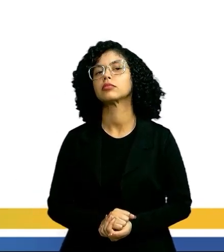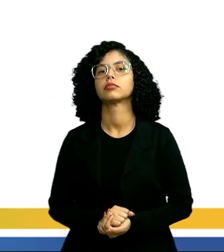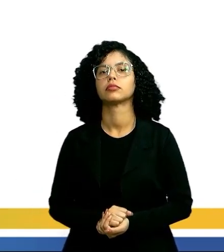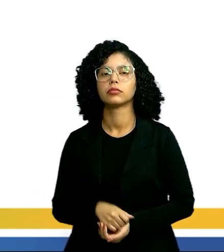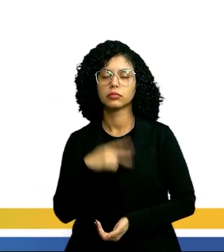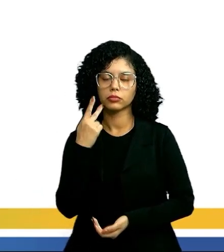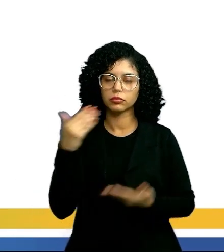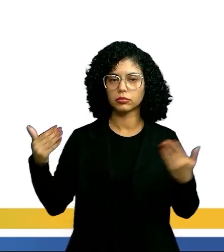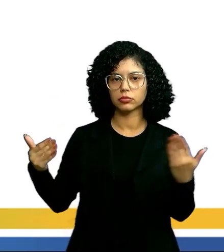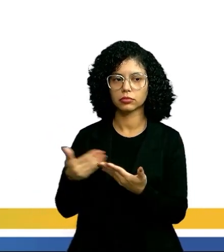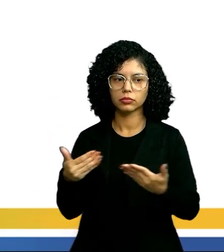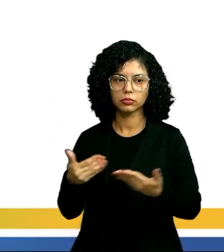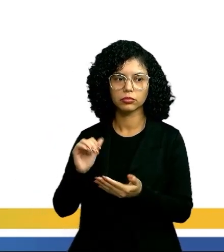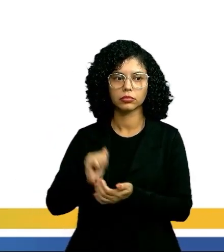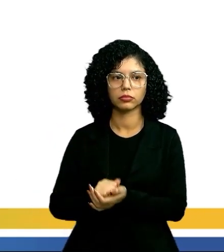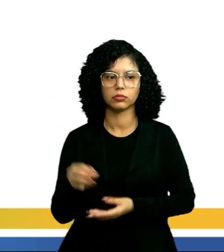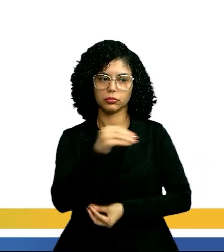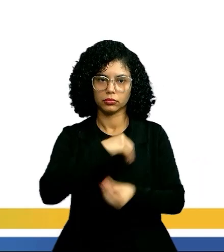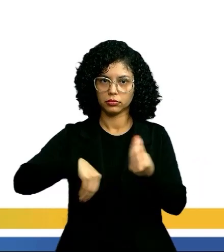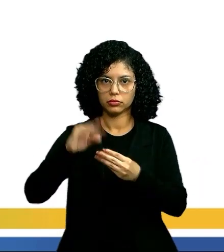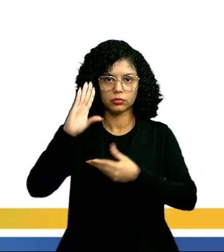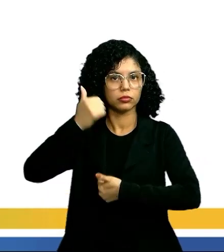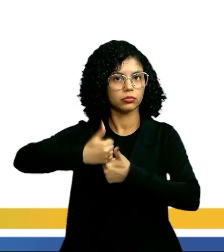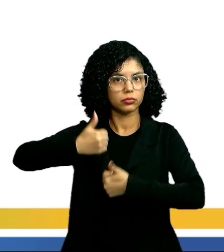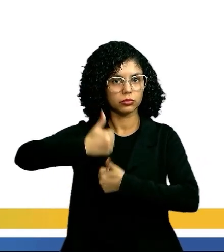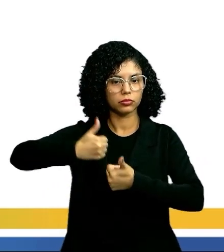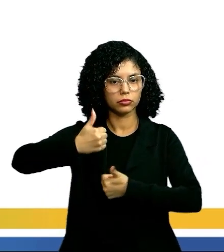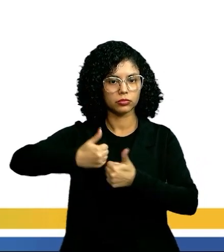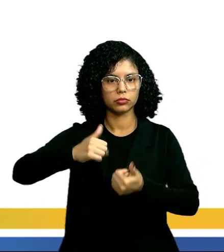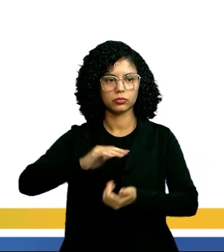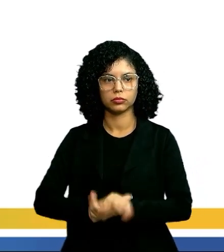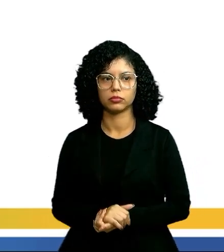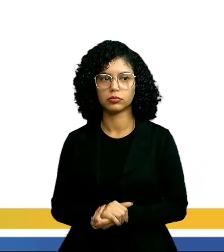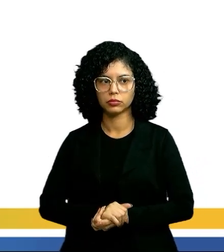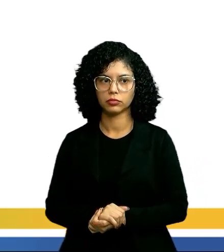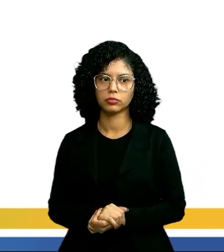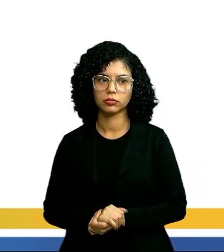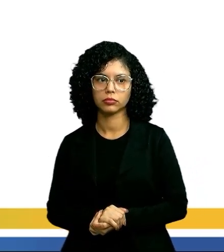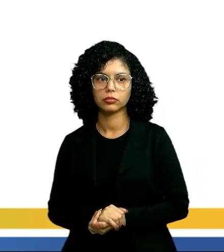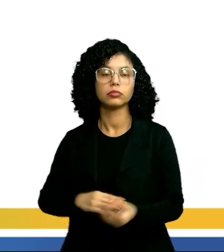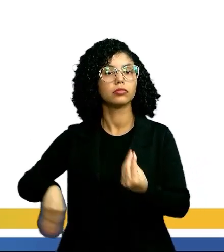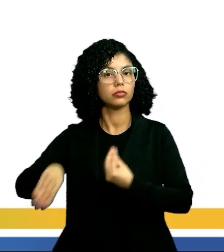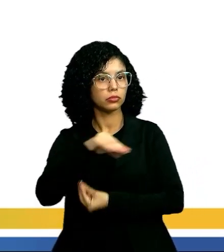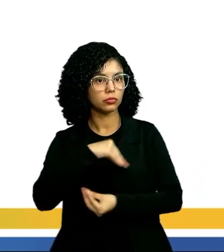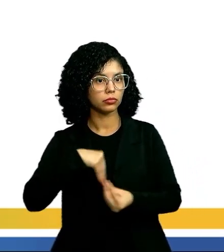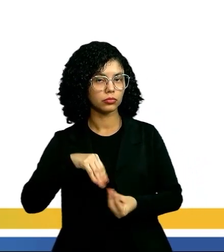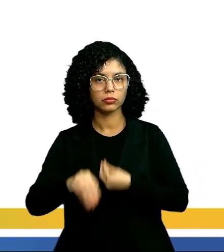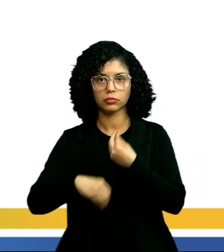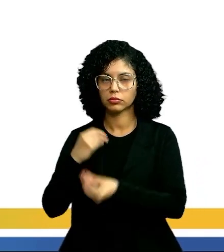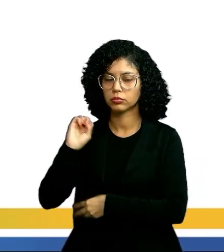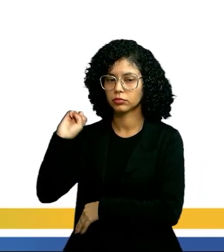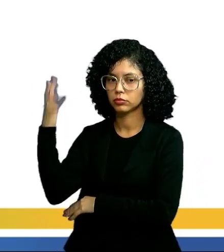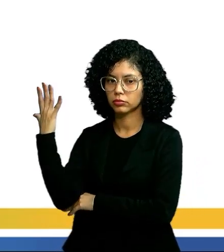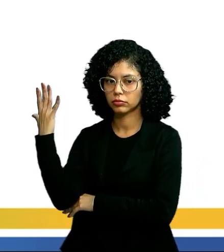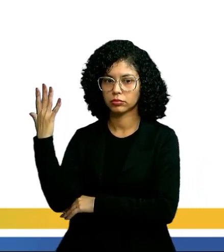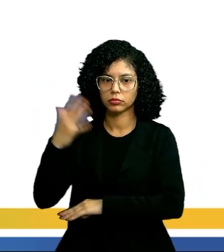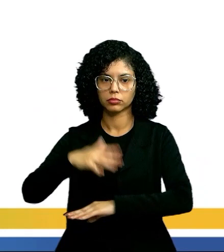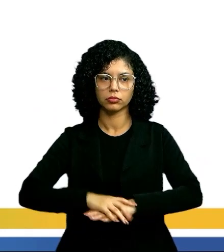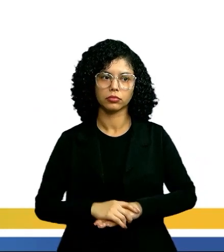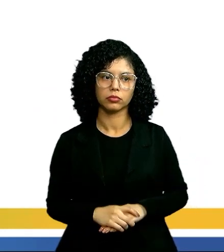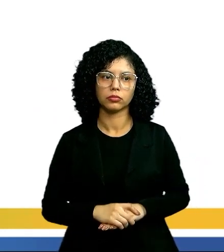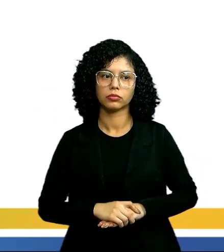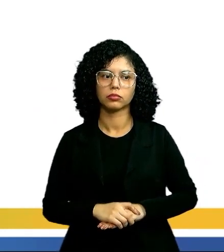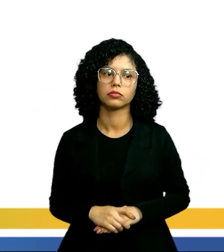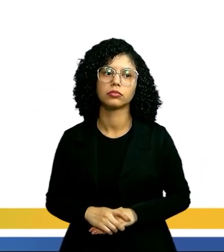Então, eu vou falar agora a respeito da reação de substituição. Como é que ocorre esse tipo de